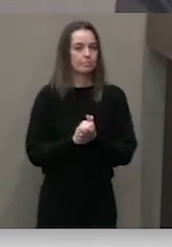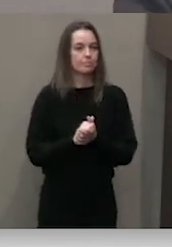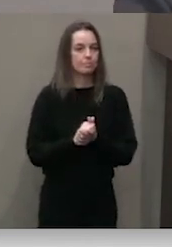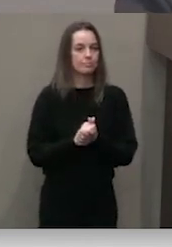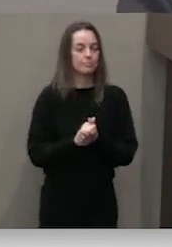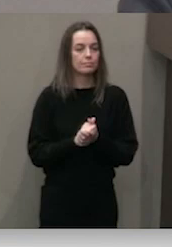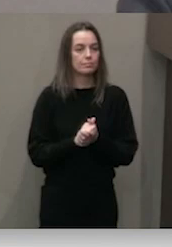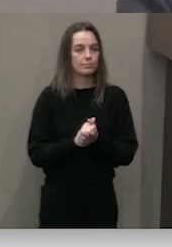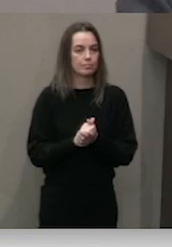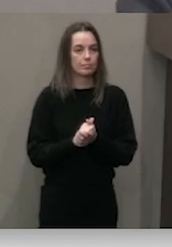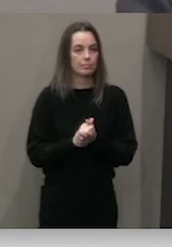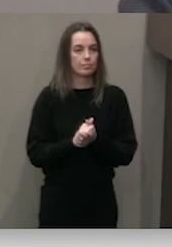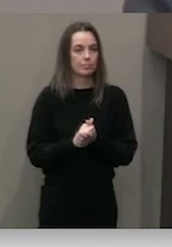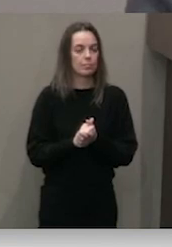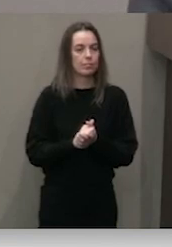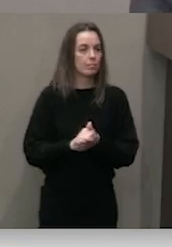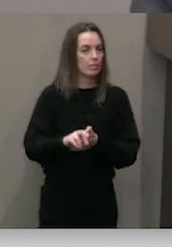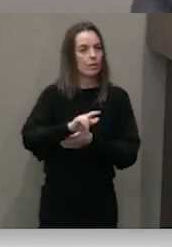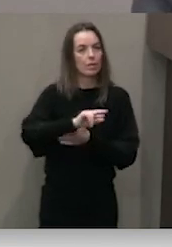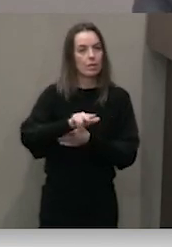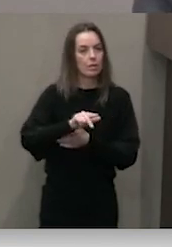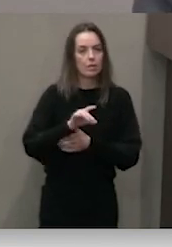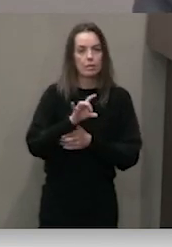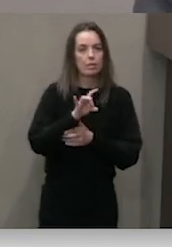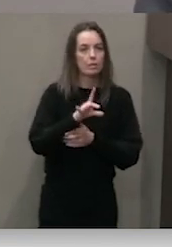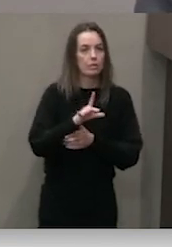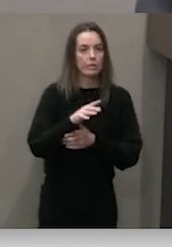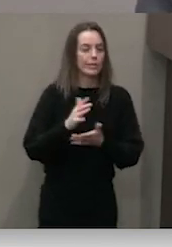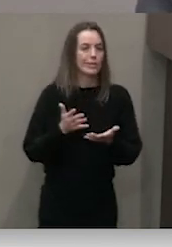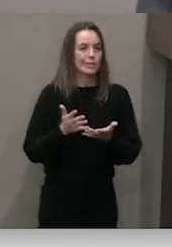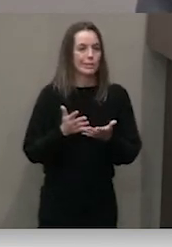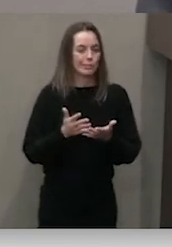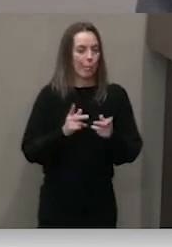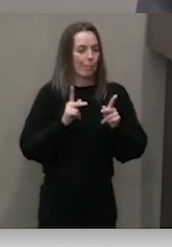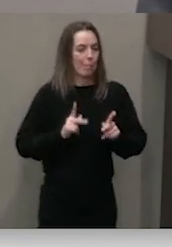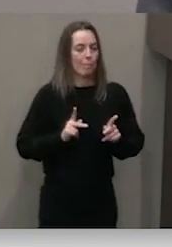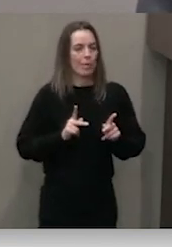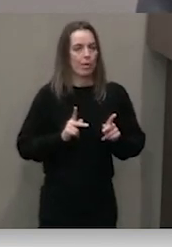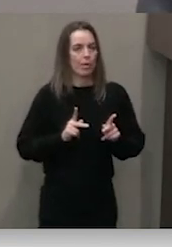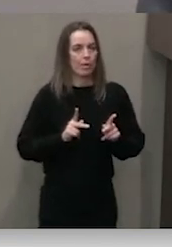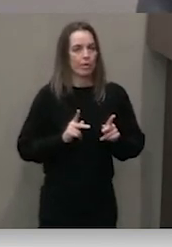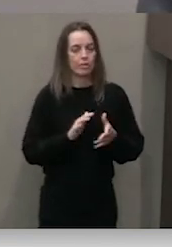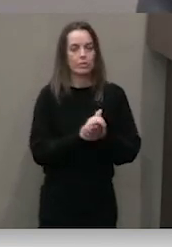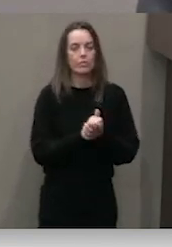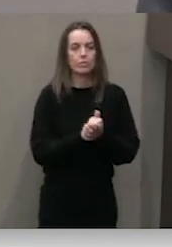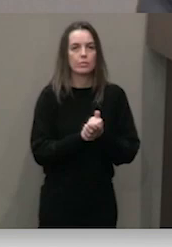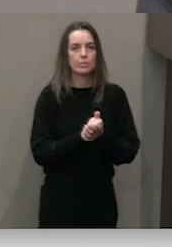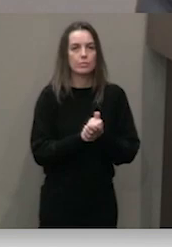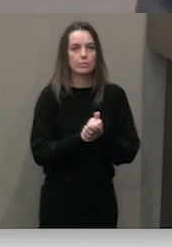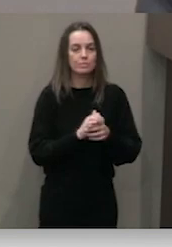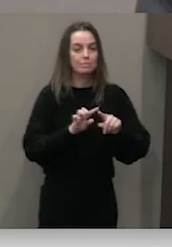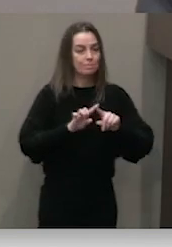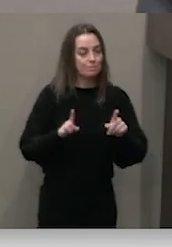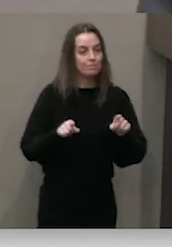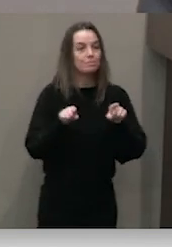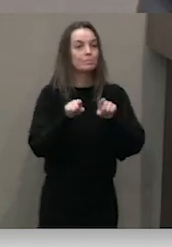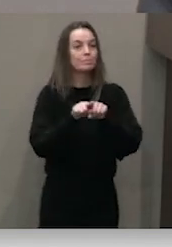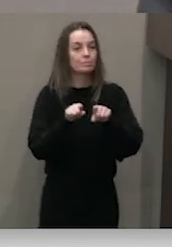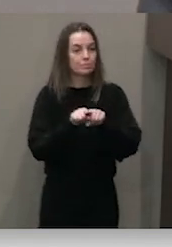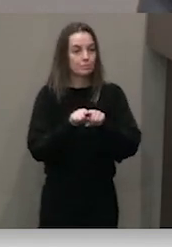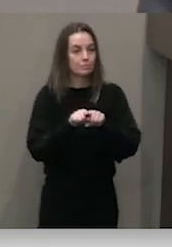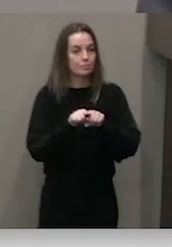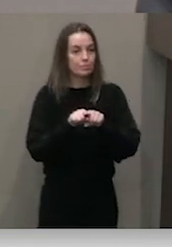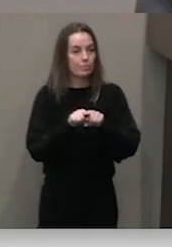de trabalho, não só no sentido de termos mais braços e cérebros nos ajudando a elaborar o plano diretor, mas também de